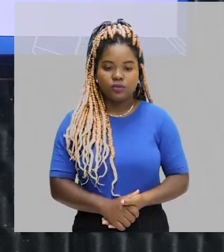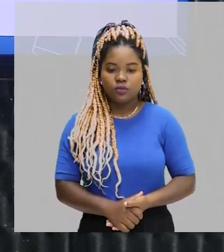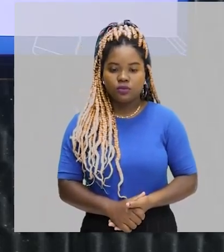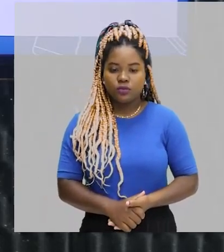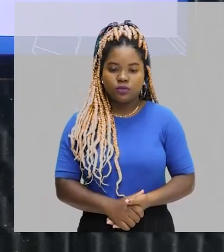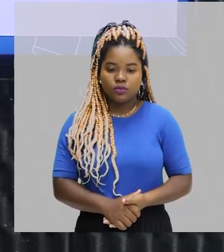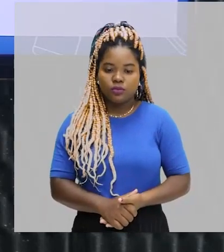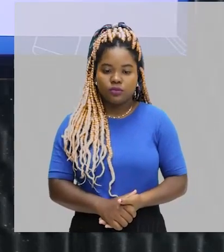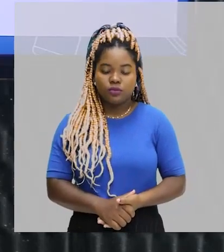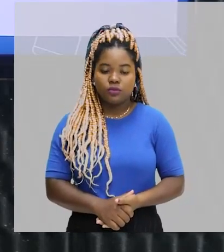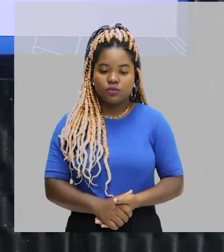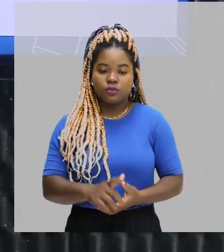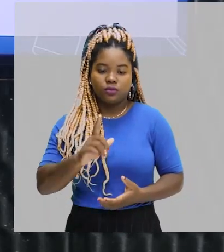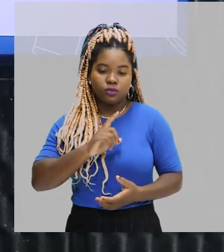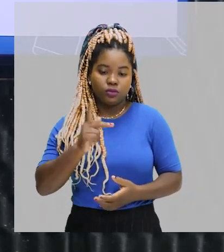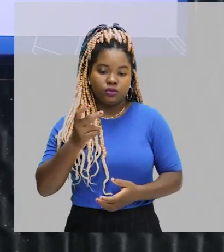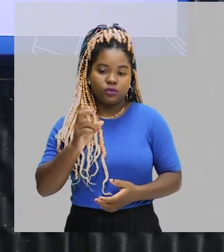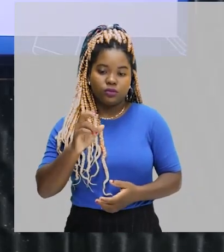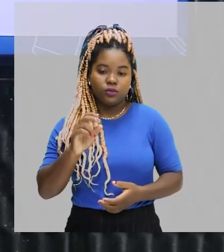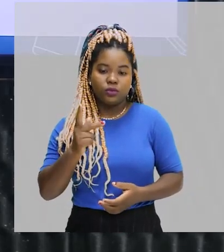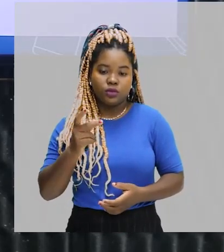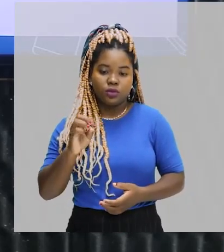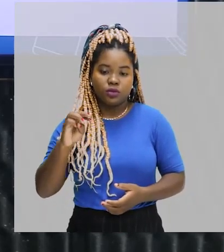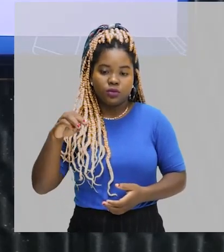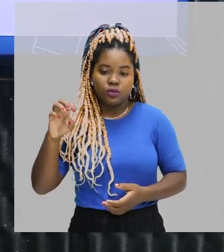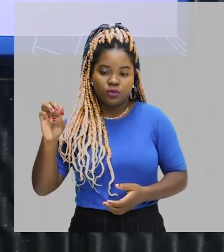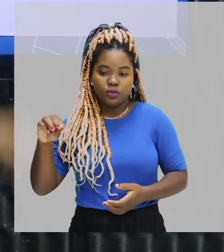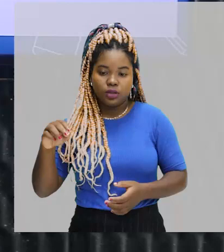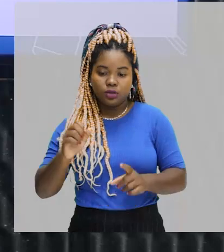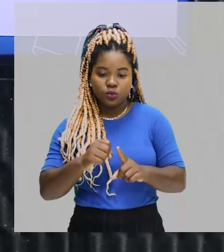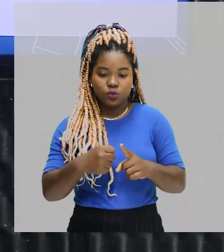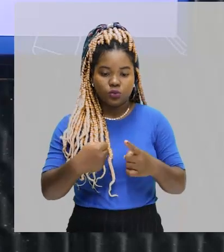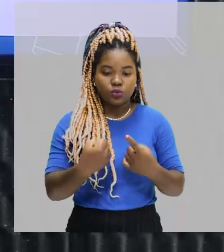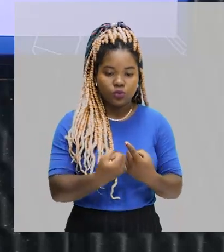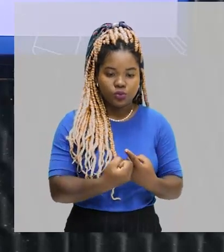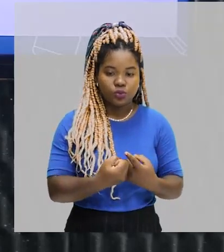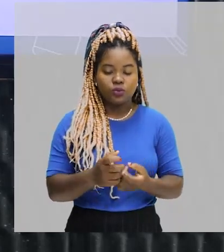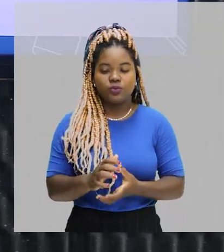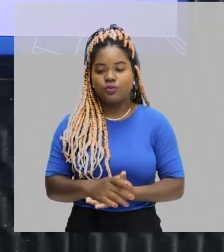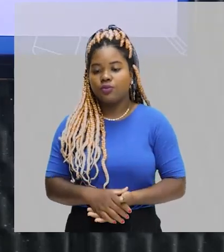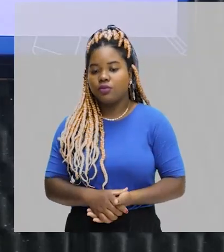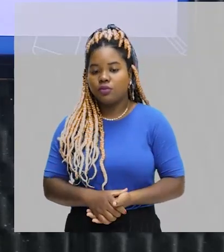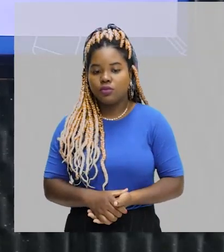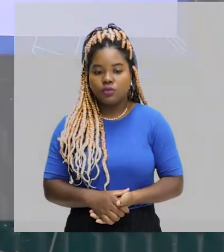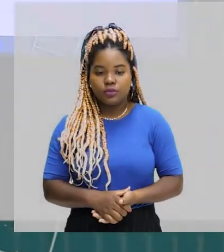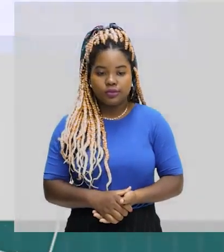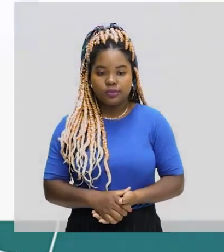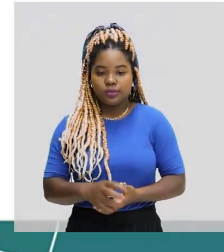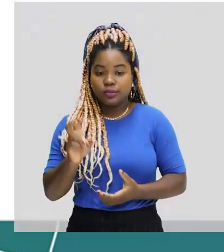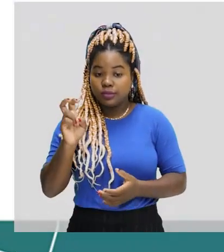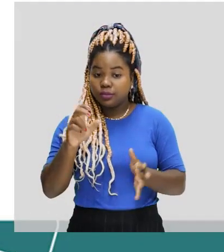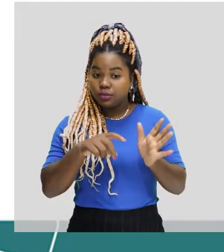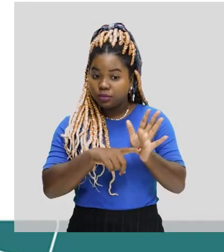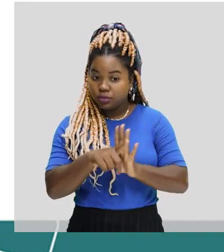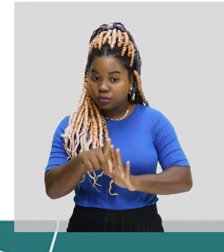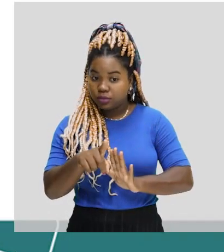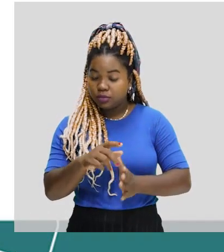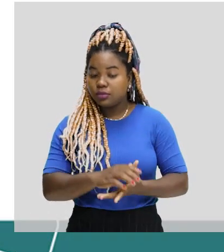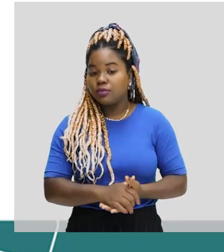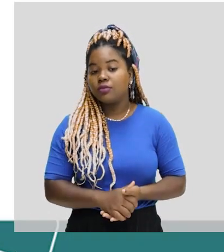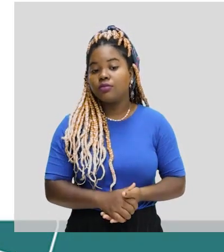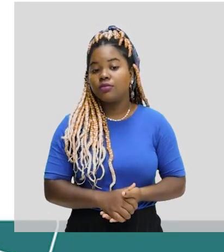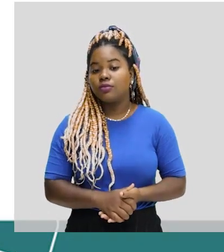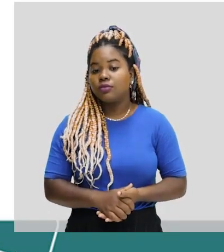torna homem e sociedade. Aqui, para não repetir, tá bom? Indique a